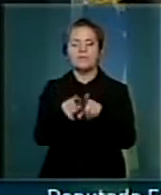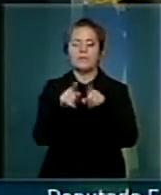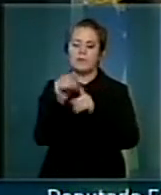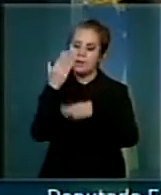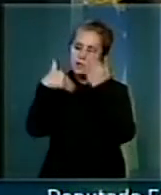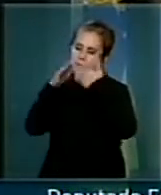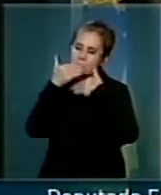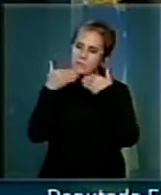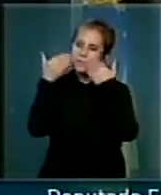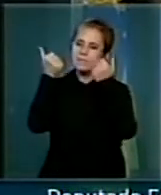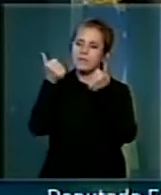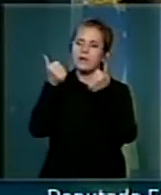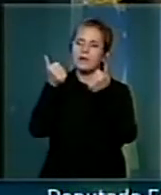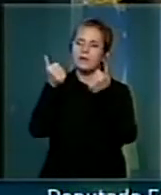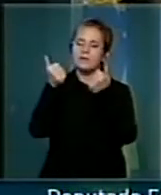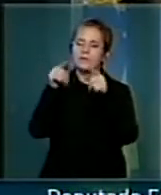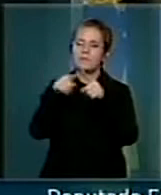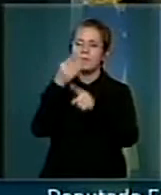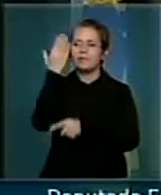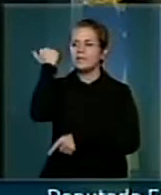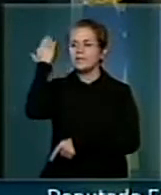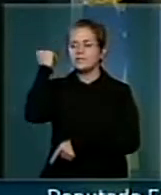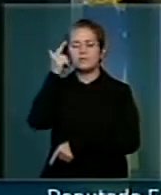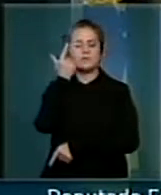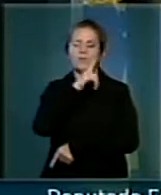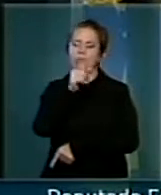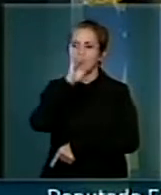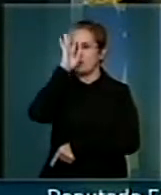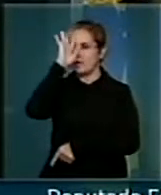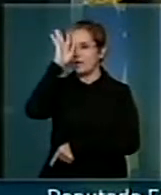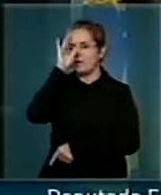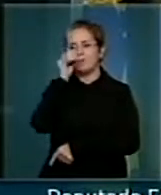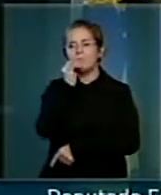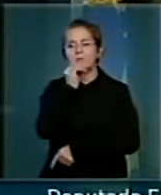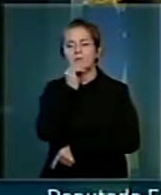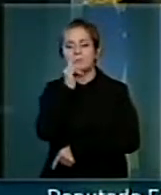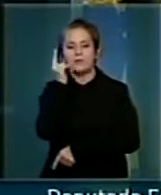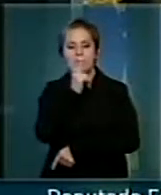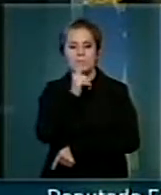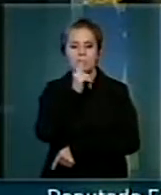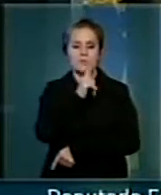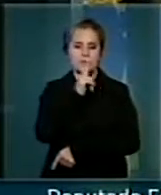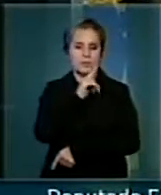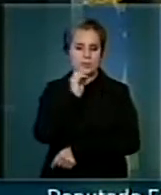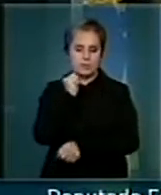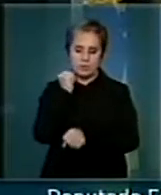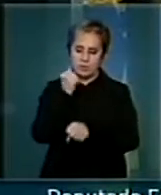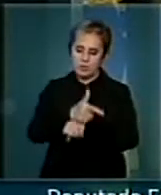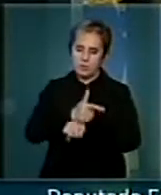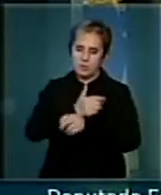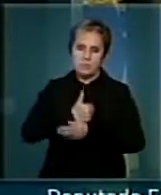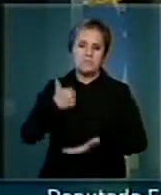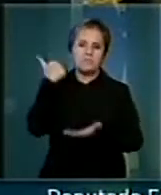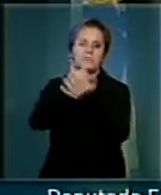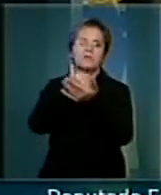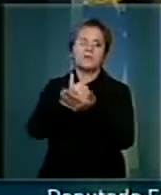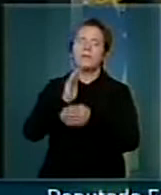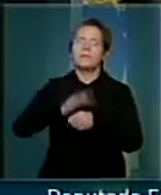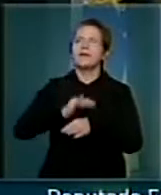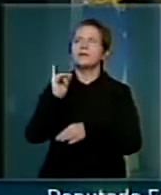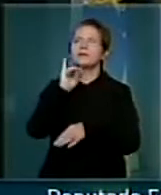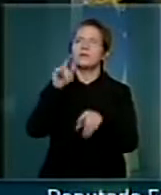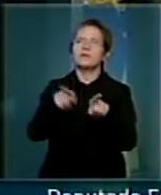avanços até então nunca imaginados, como, por exemplo, atingir o pleno emprego. Mais importante do que